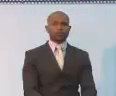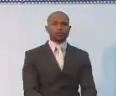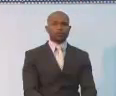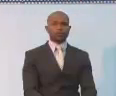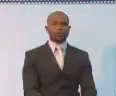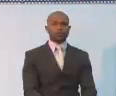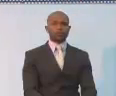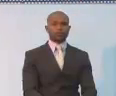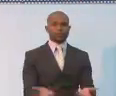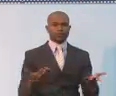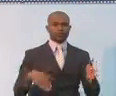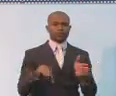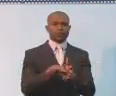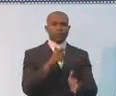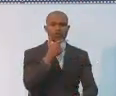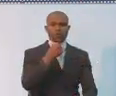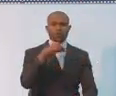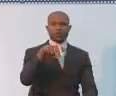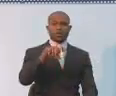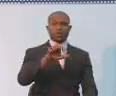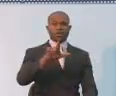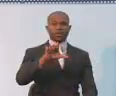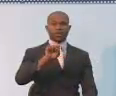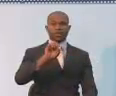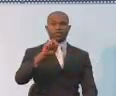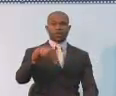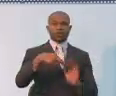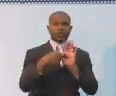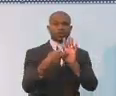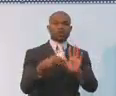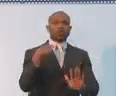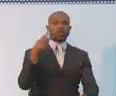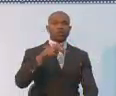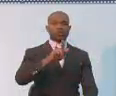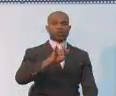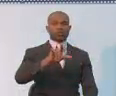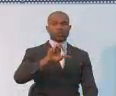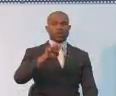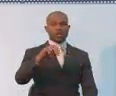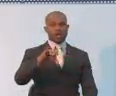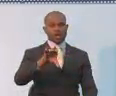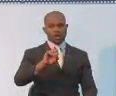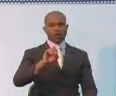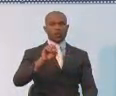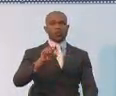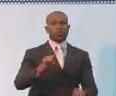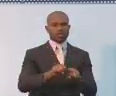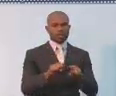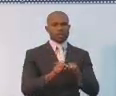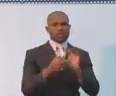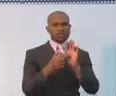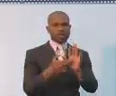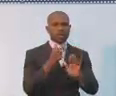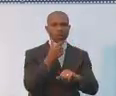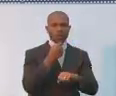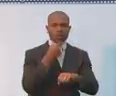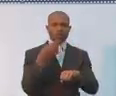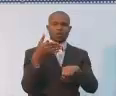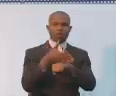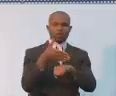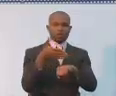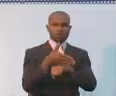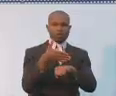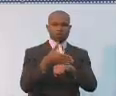Acaba de chegar também o Nelson, representante do vereador Gileno. O vereador Gileno está aqui representado pelo seu